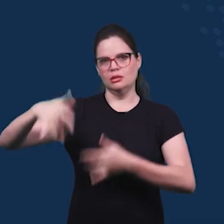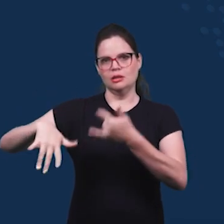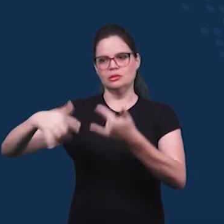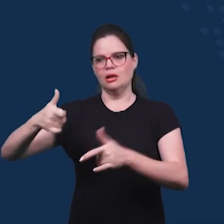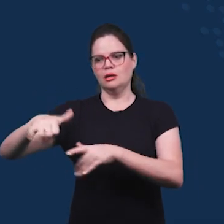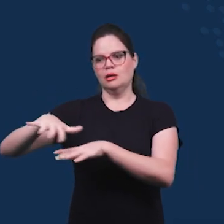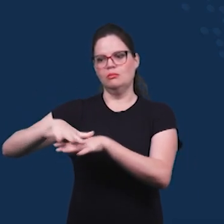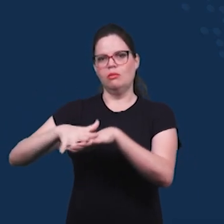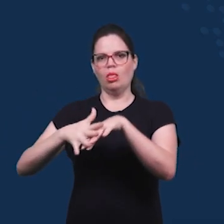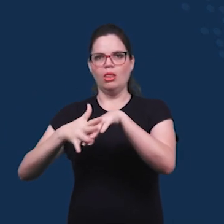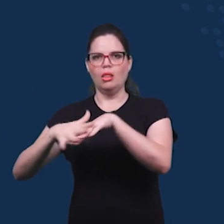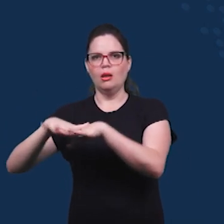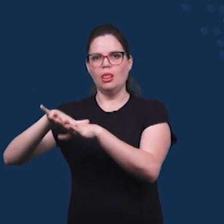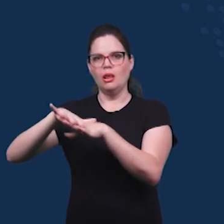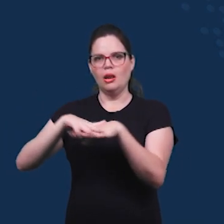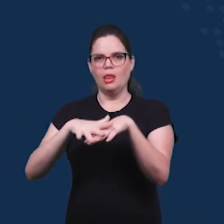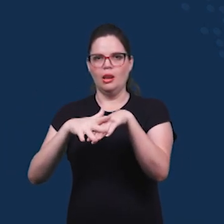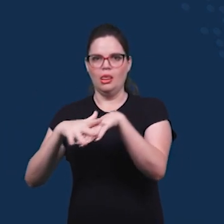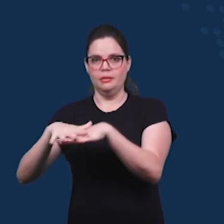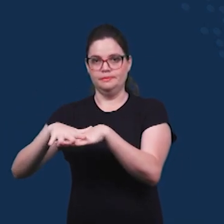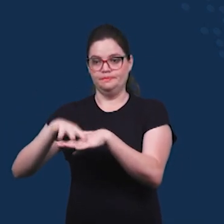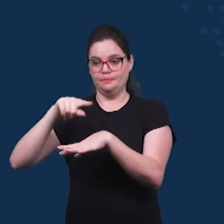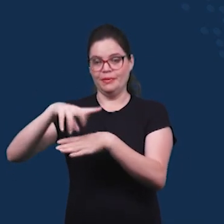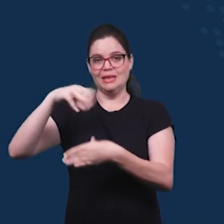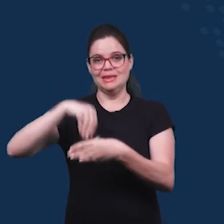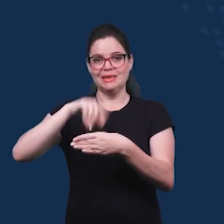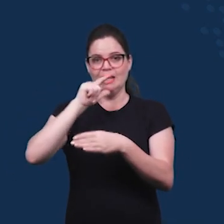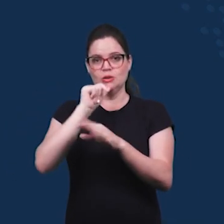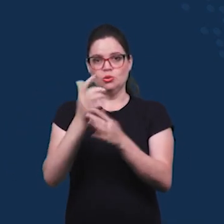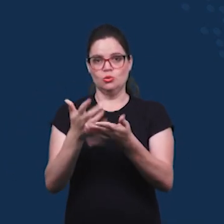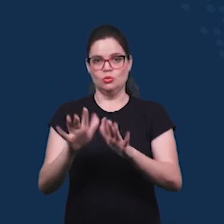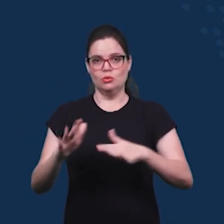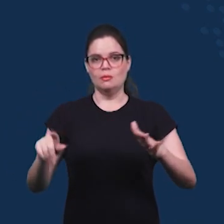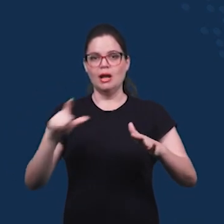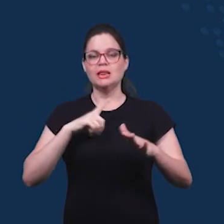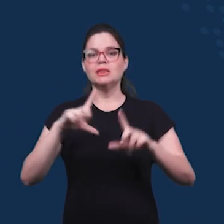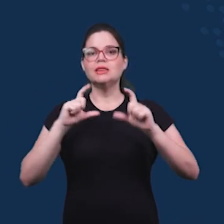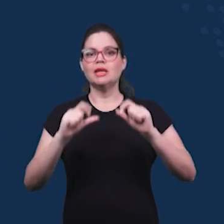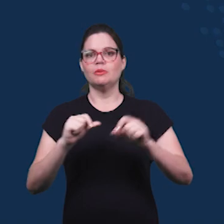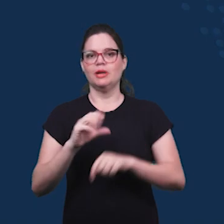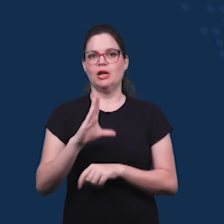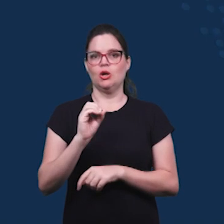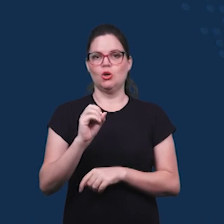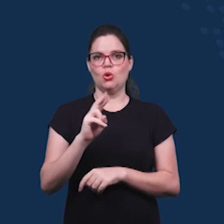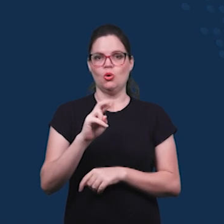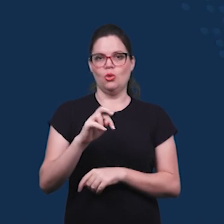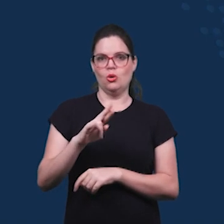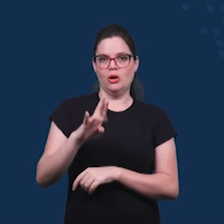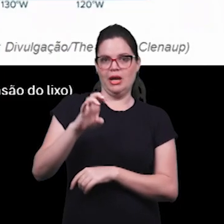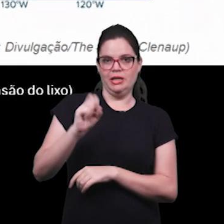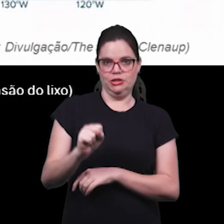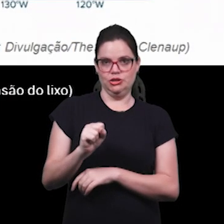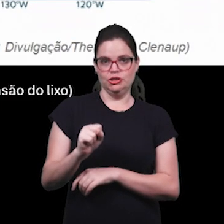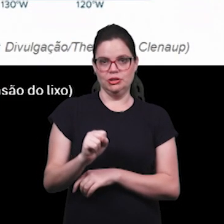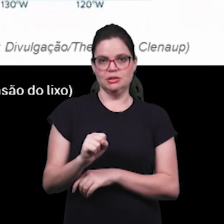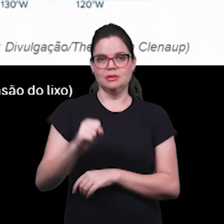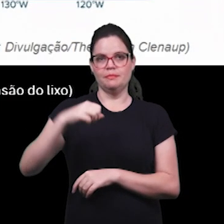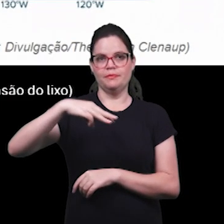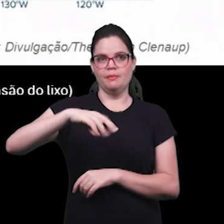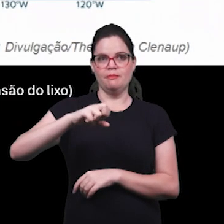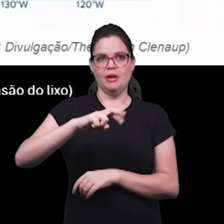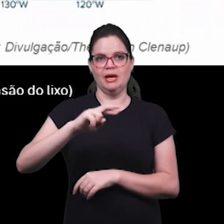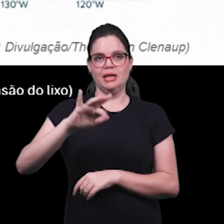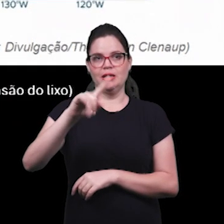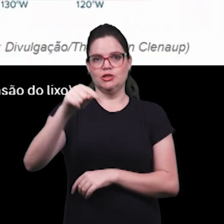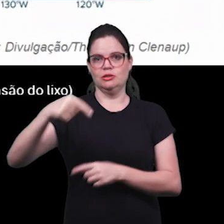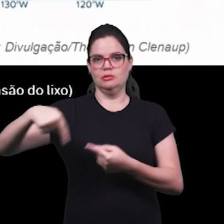oceanos há correntes marítimas que criam giros no oceano e acabam